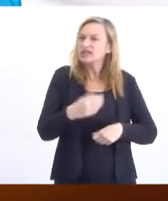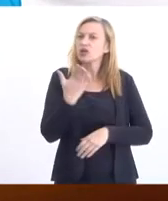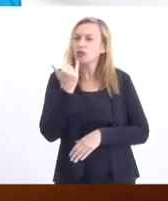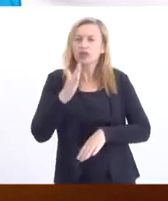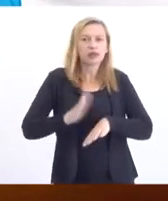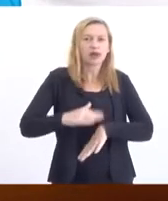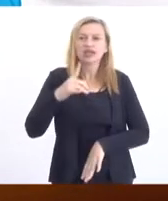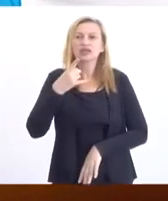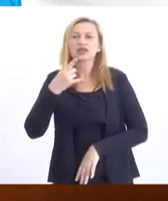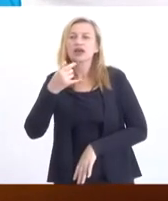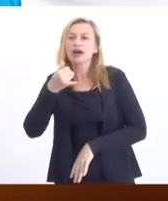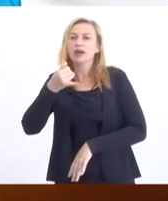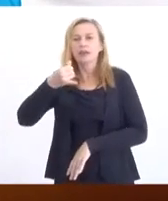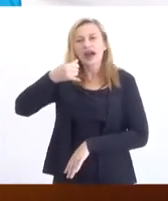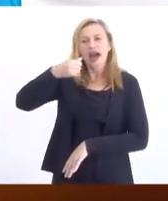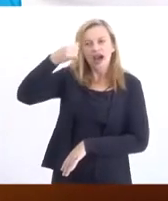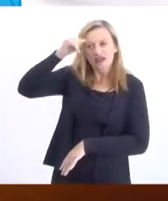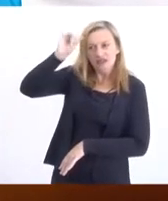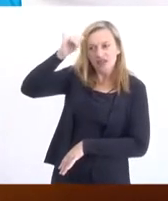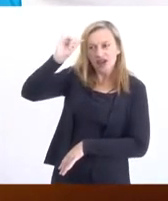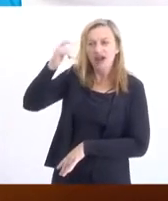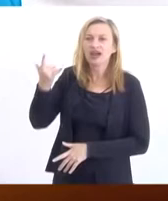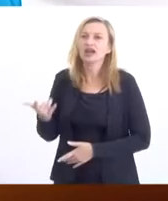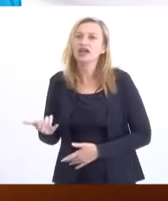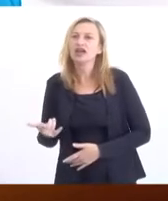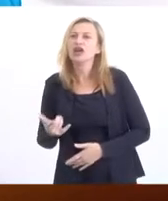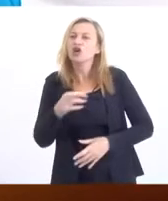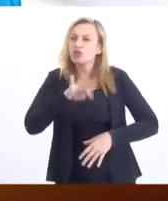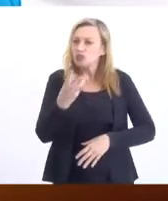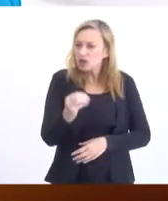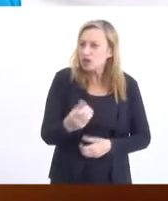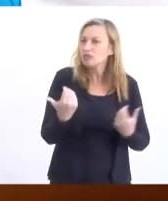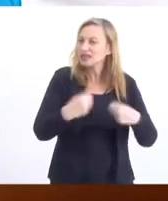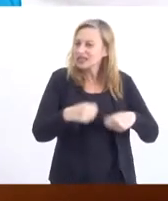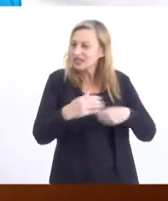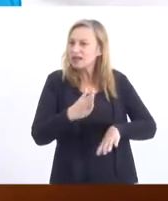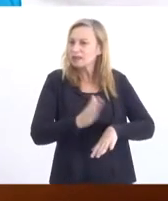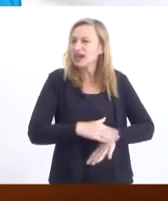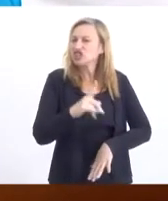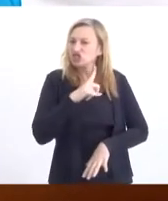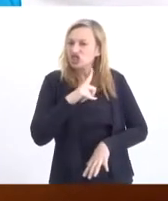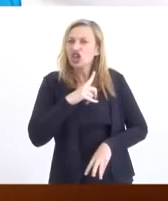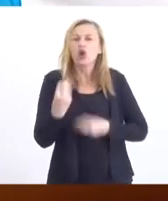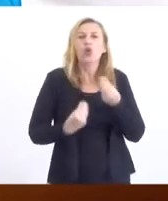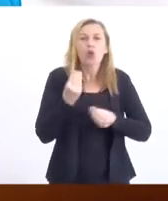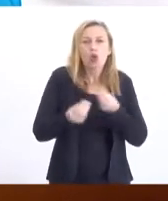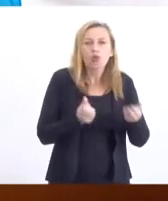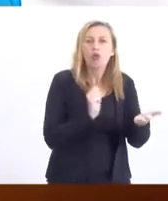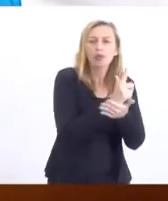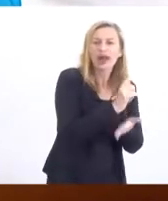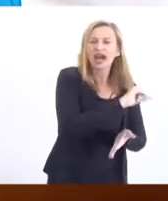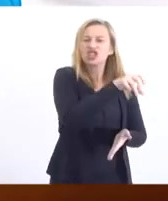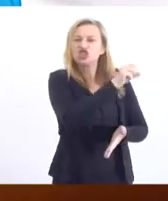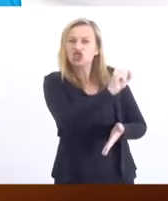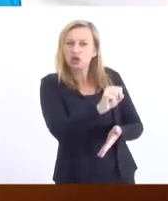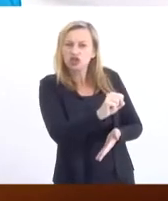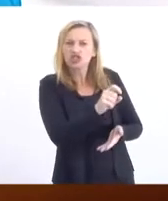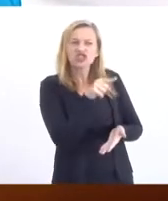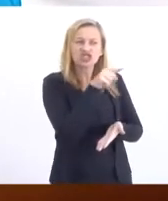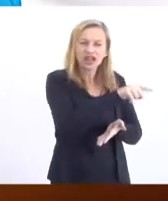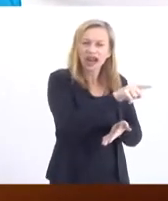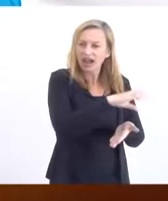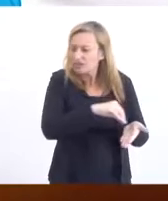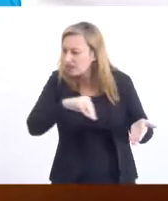soja. Que aí vai encher o balde. Como é que você vai comprar soja de lá, trazer para cá? Aí